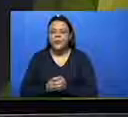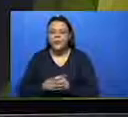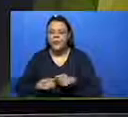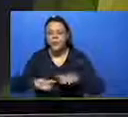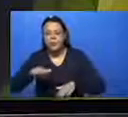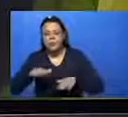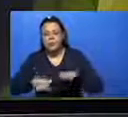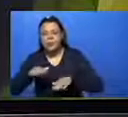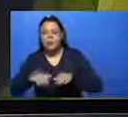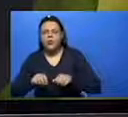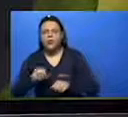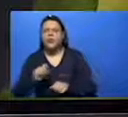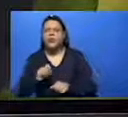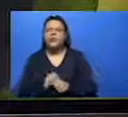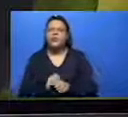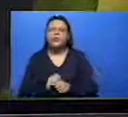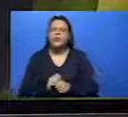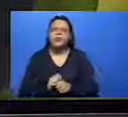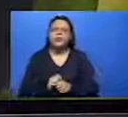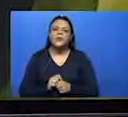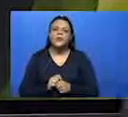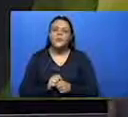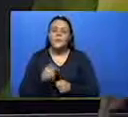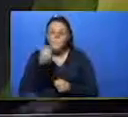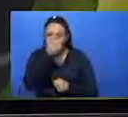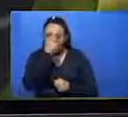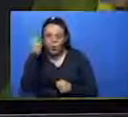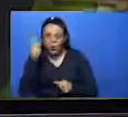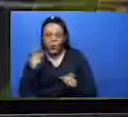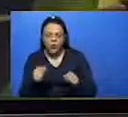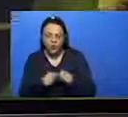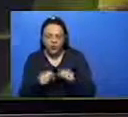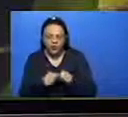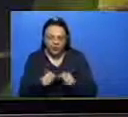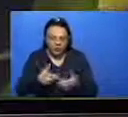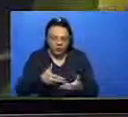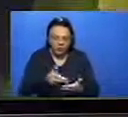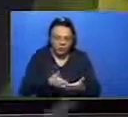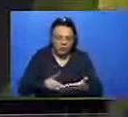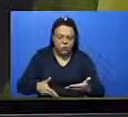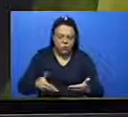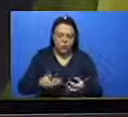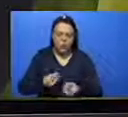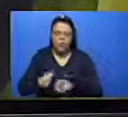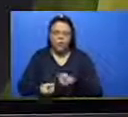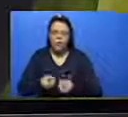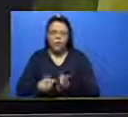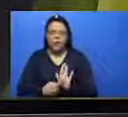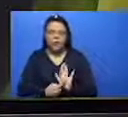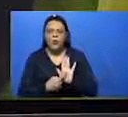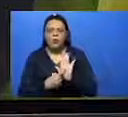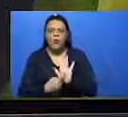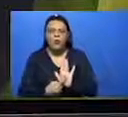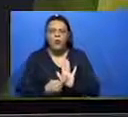com vocês, de acordo com quem faz o gráfico, como que ele quer apresentar melhor os dados.